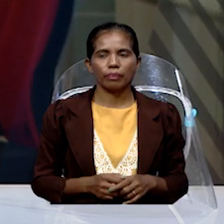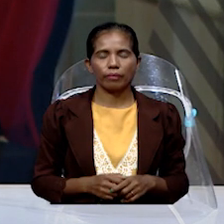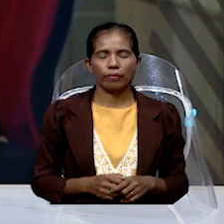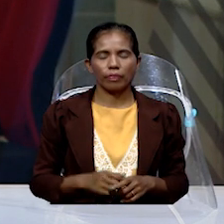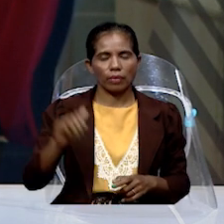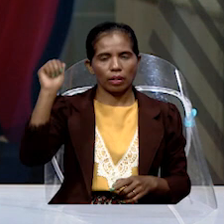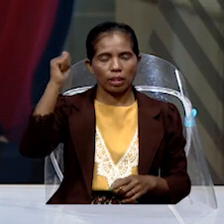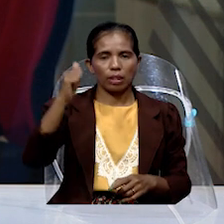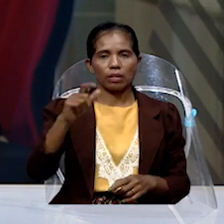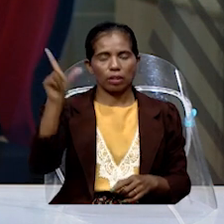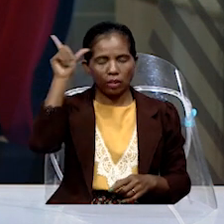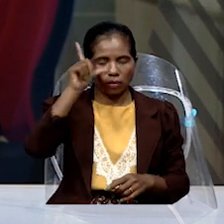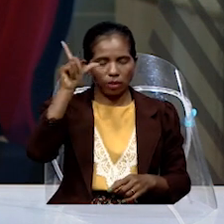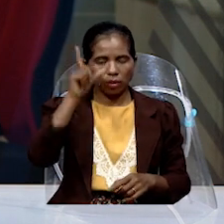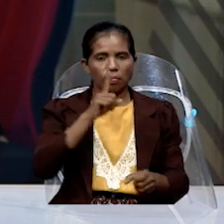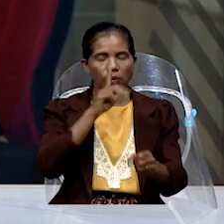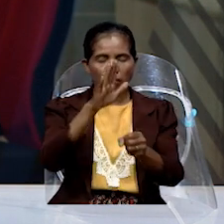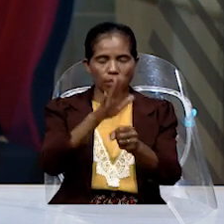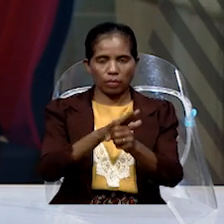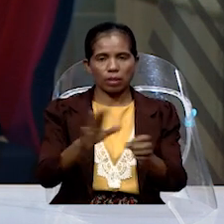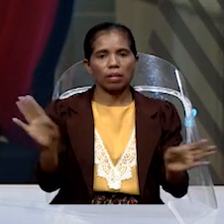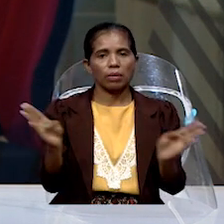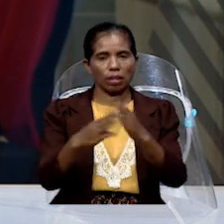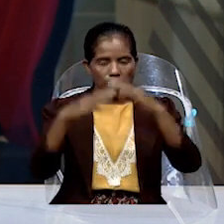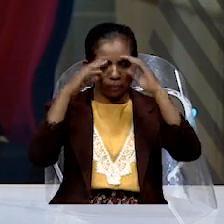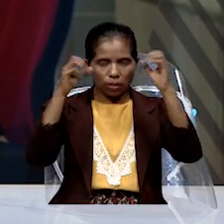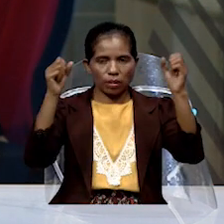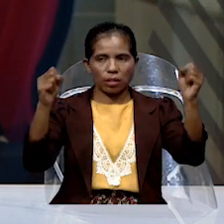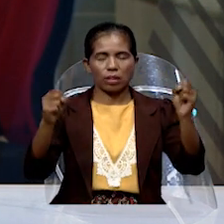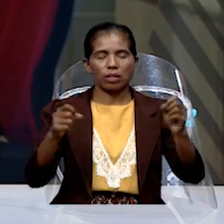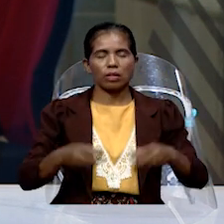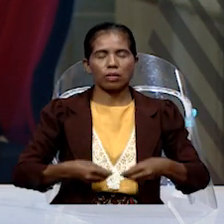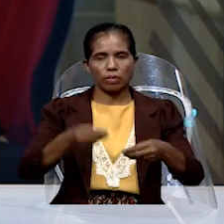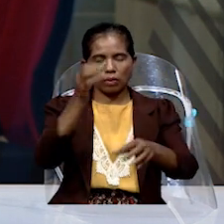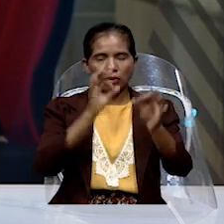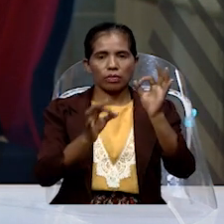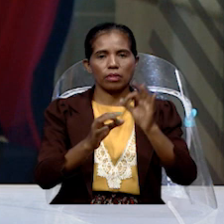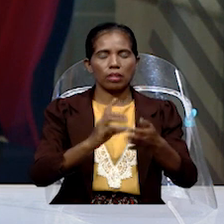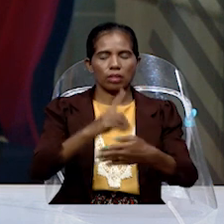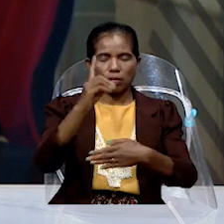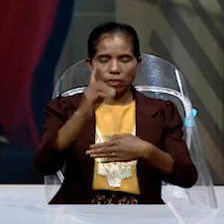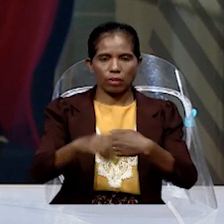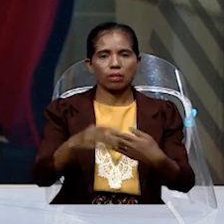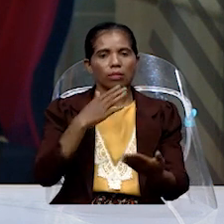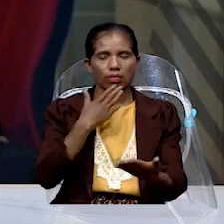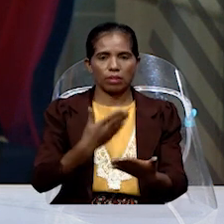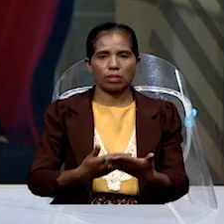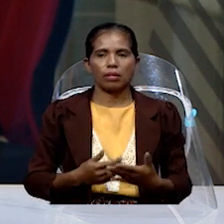Candidato Francisco Guterres Lollo promete eleito para presidente da República se garante desenvolvimento sustentável.